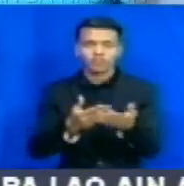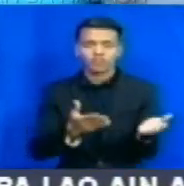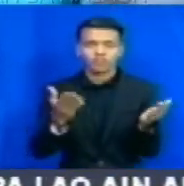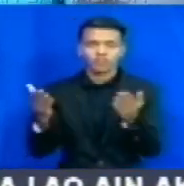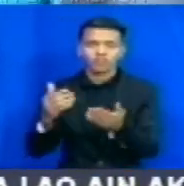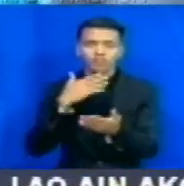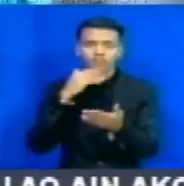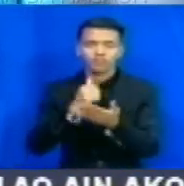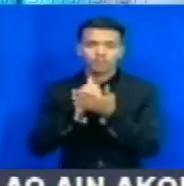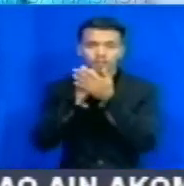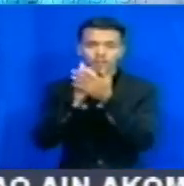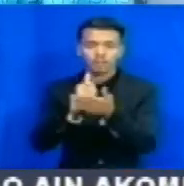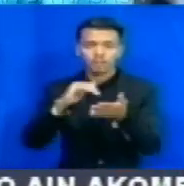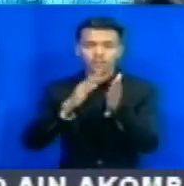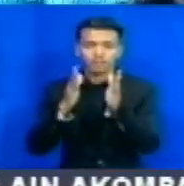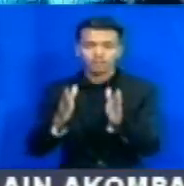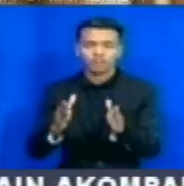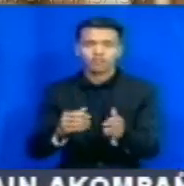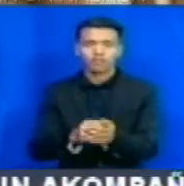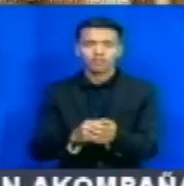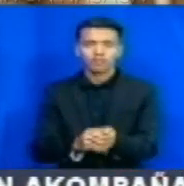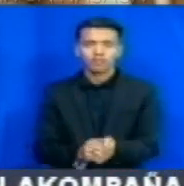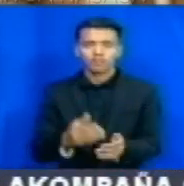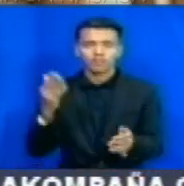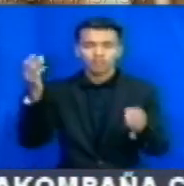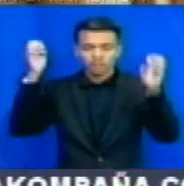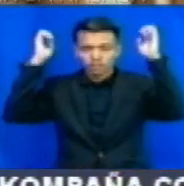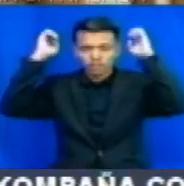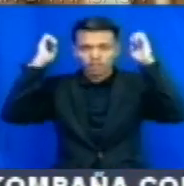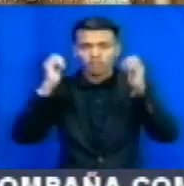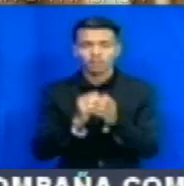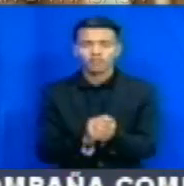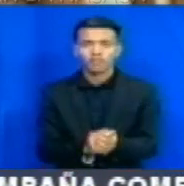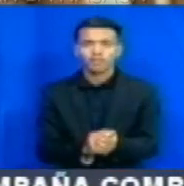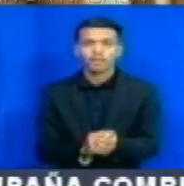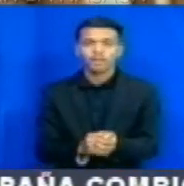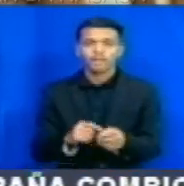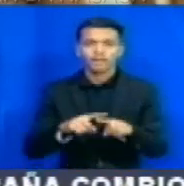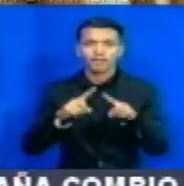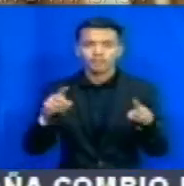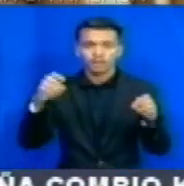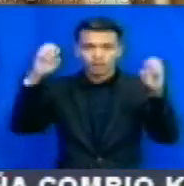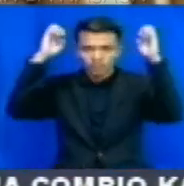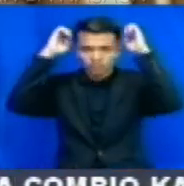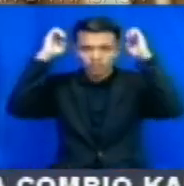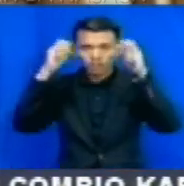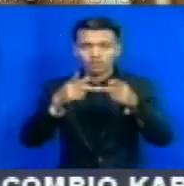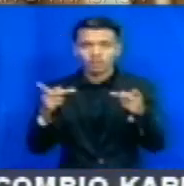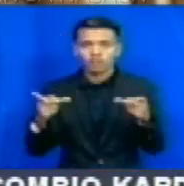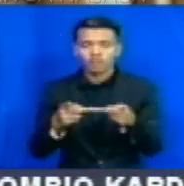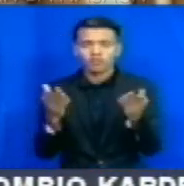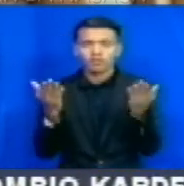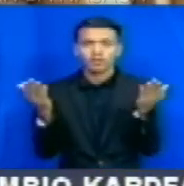capacita estudante sira e a qualidade de educação. A reforma também idade, mas bem quando a educação e a fatin nebedete, vai